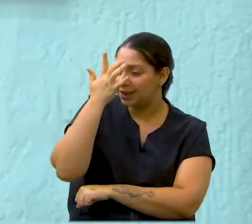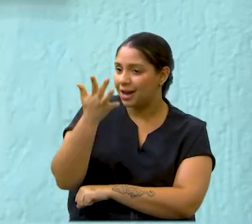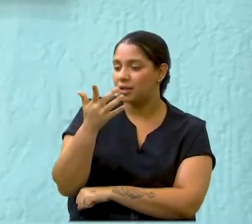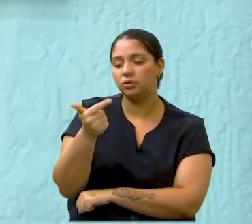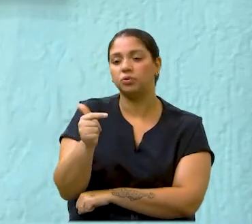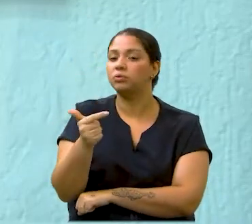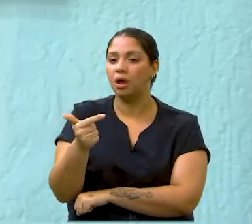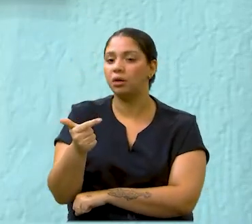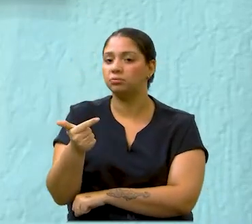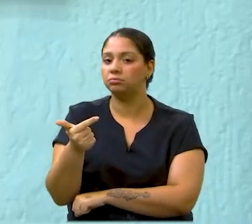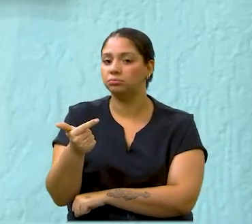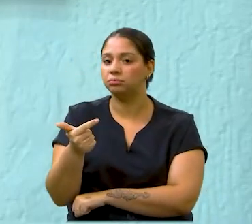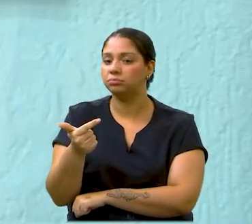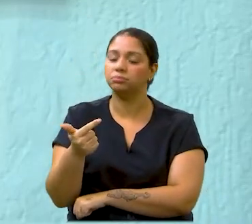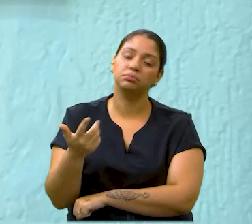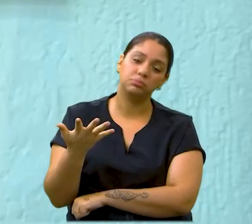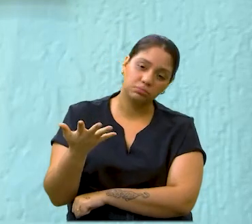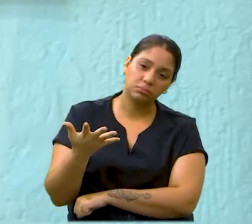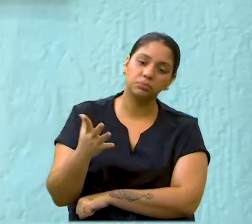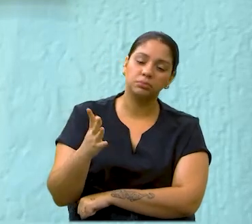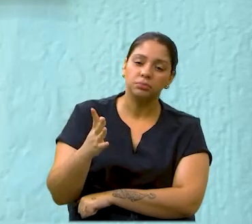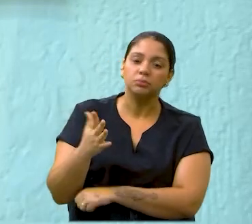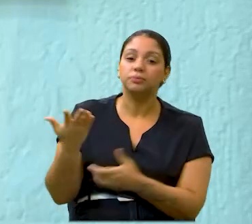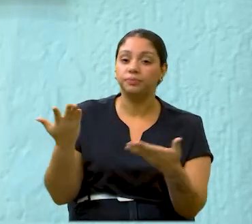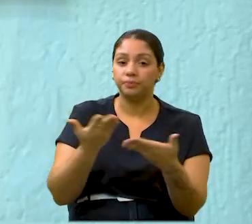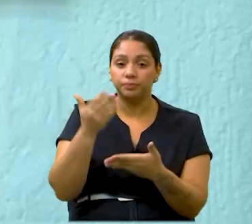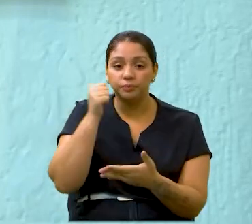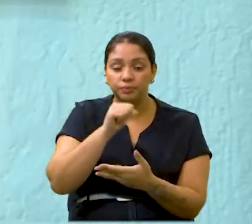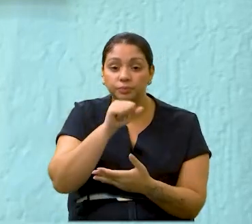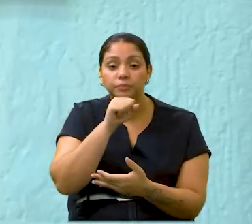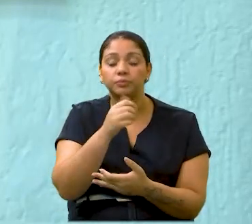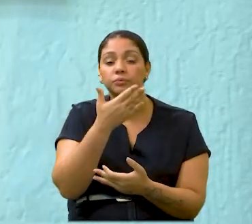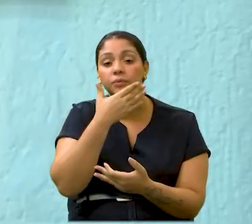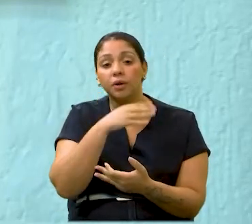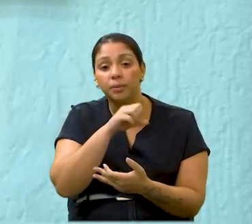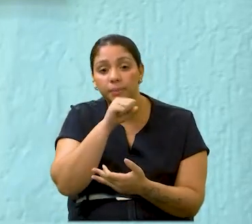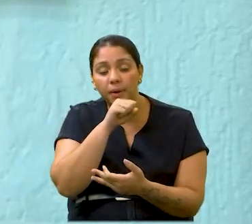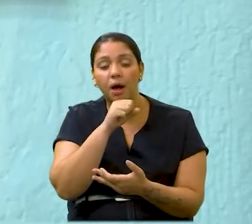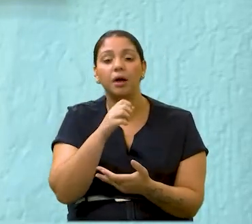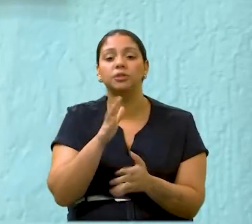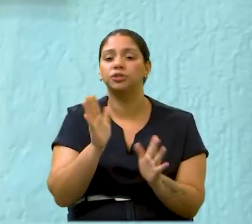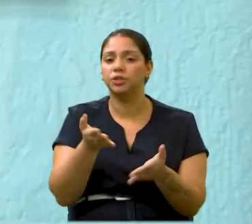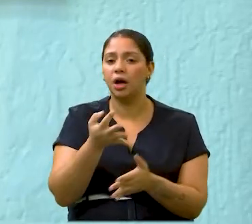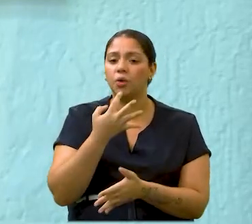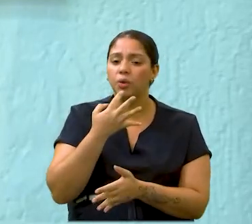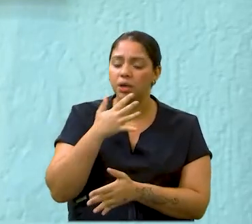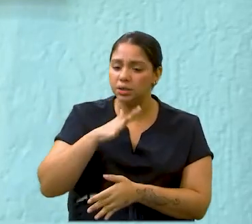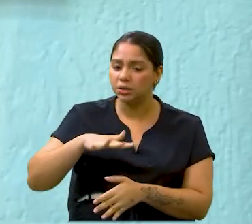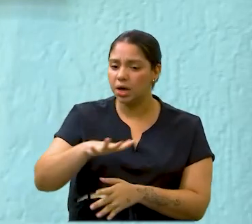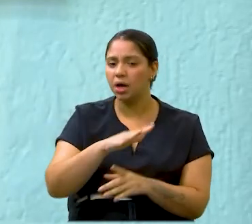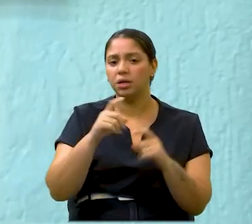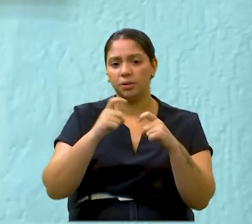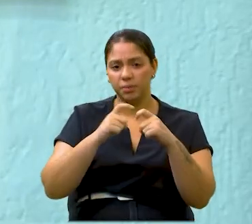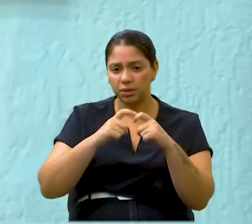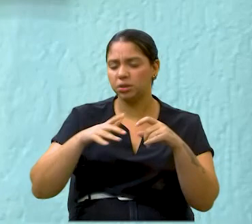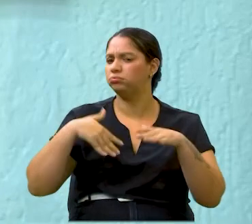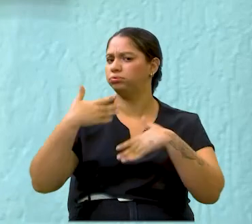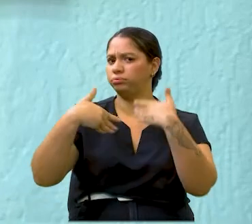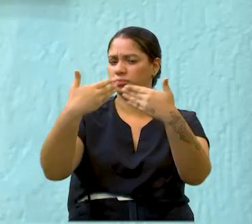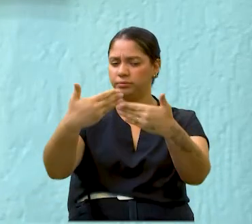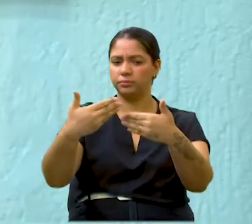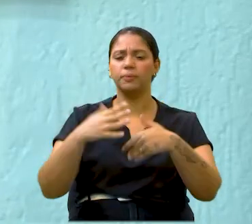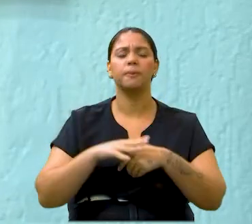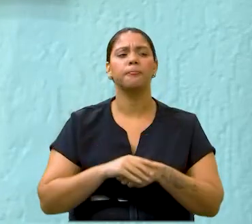Sim. certo? Existem aí, os pais hoje em dia conhecem a área da medicina, se desenvolveu muito,